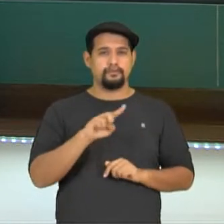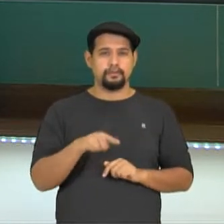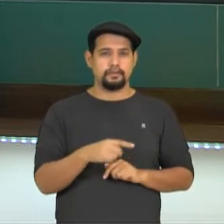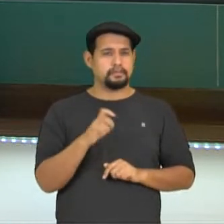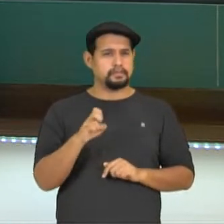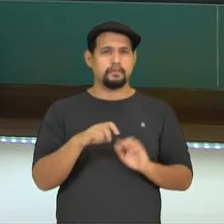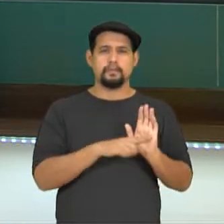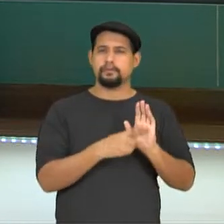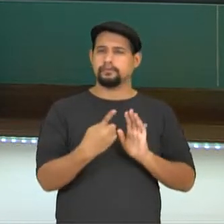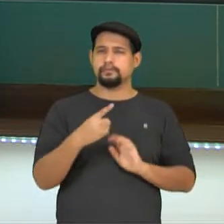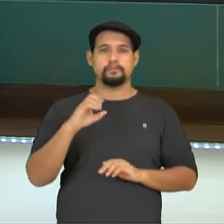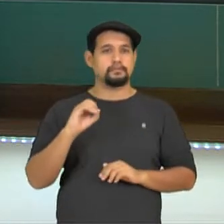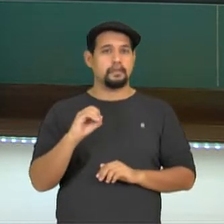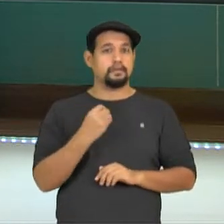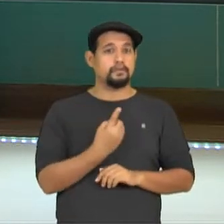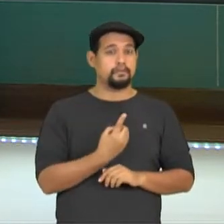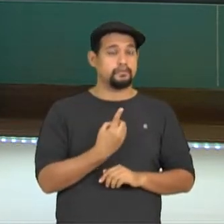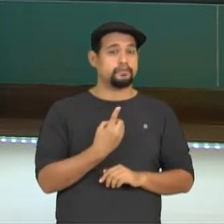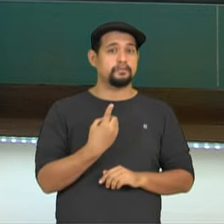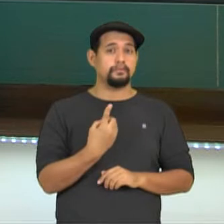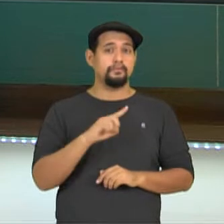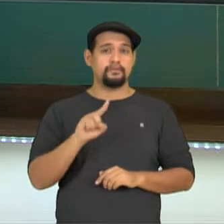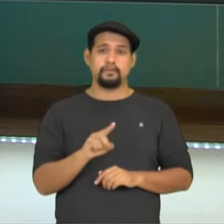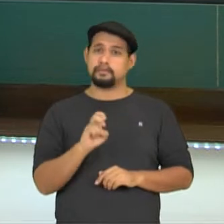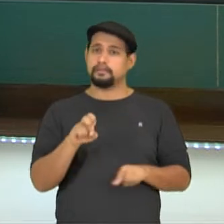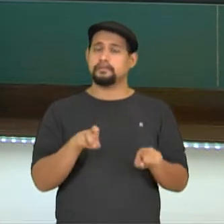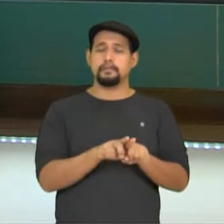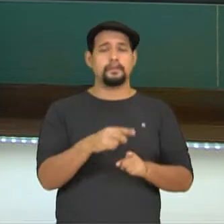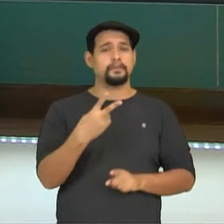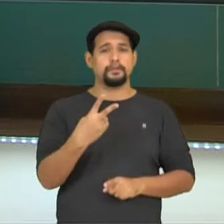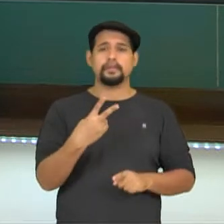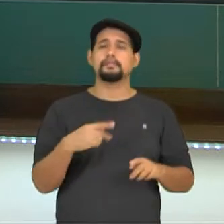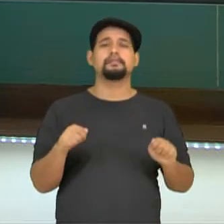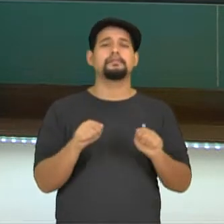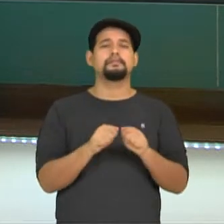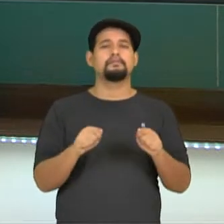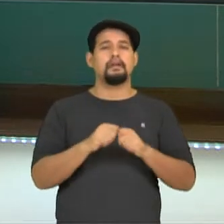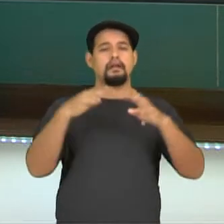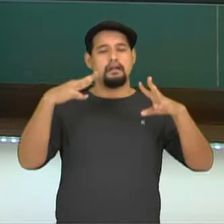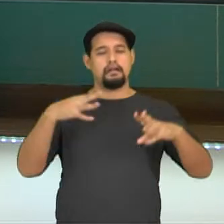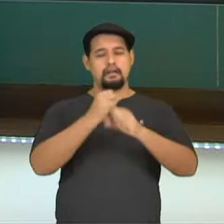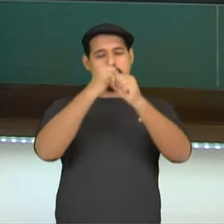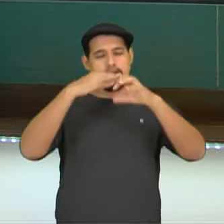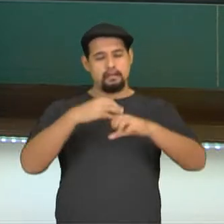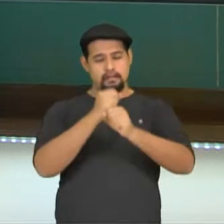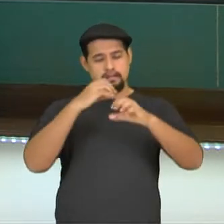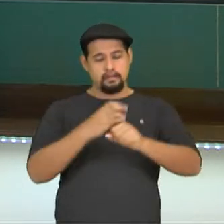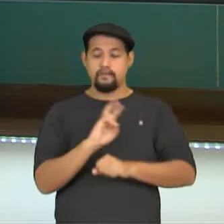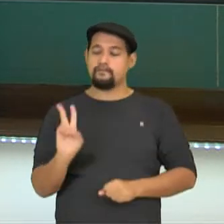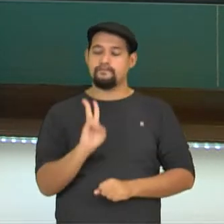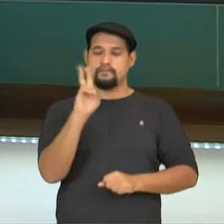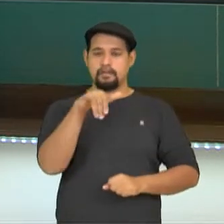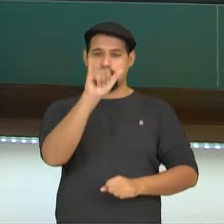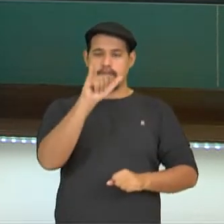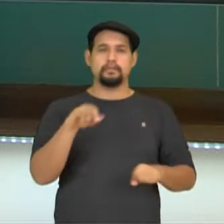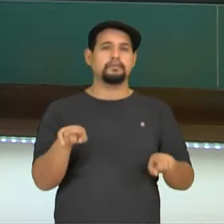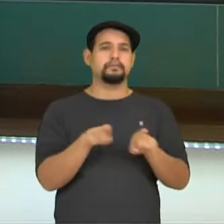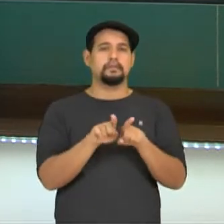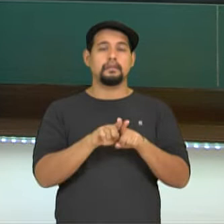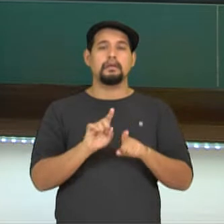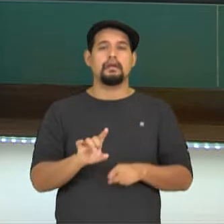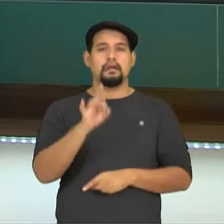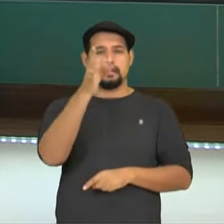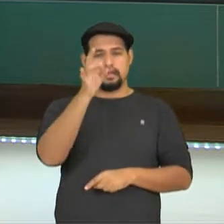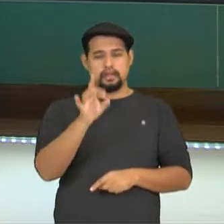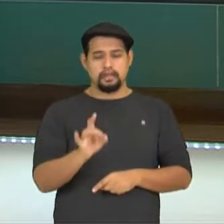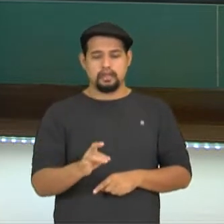1, 0, 1, 1,5 e 2, fazendo o cálculo do valor de y correspondente a